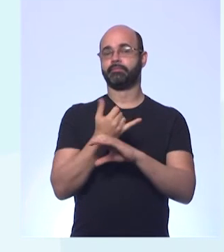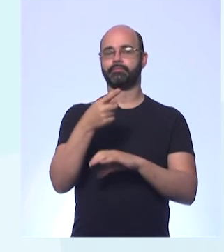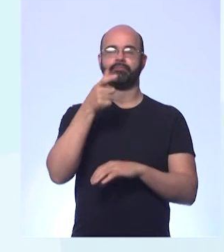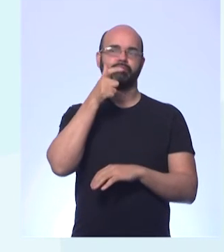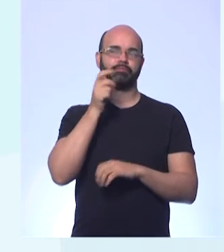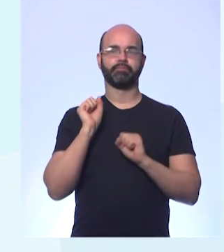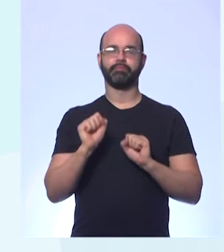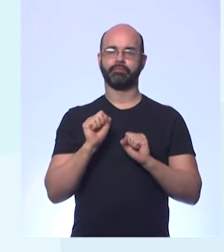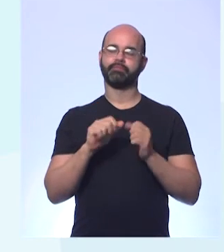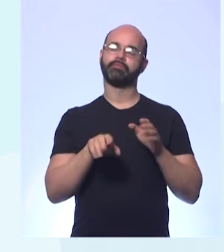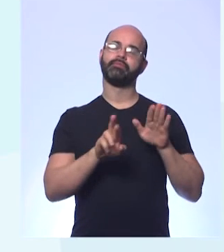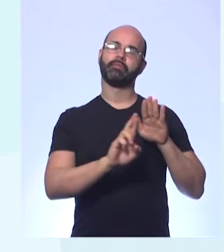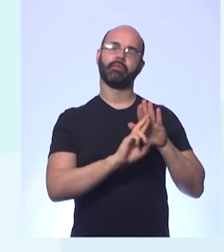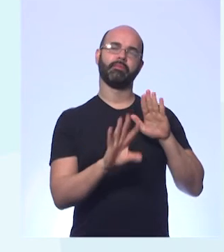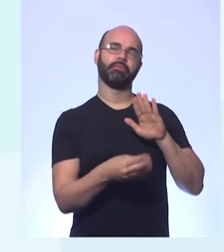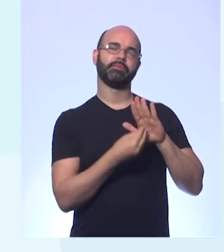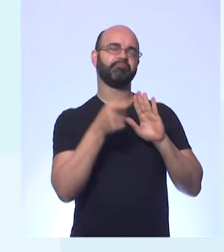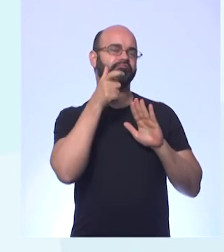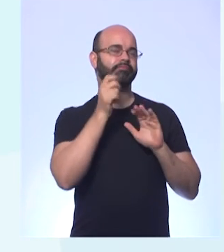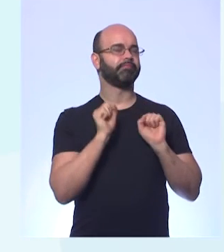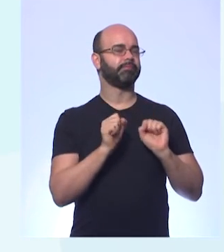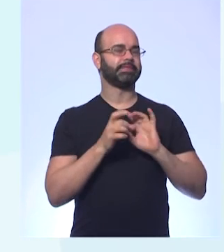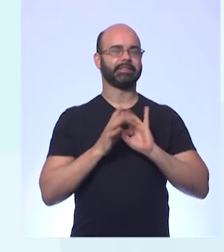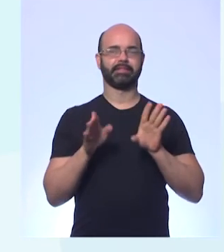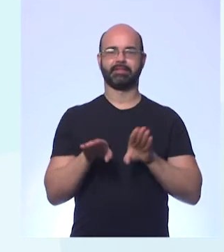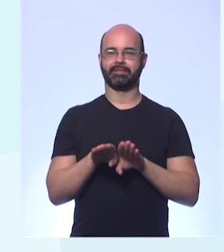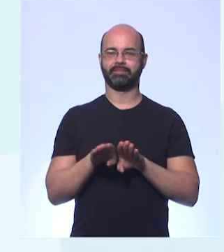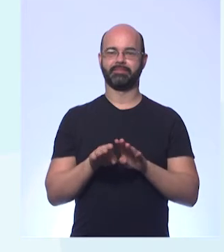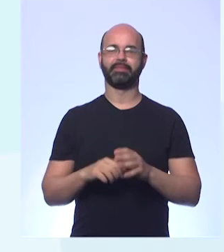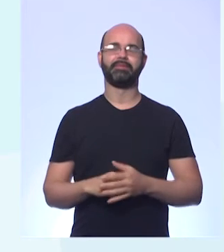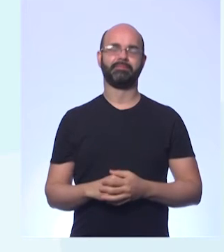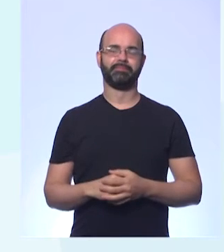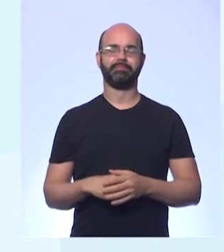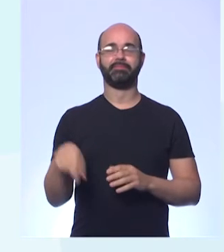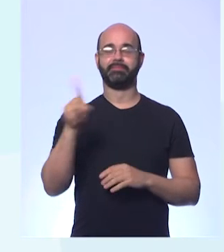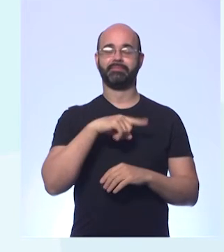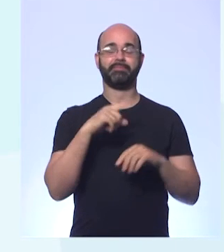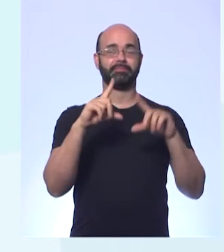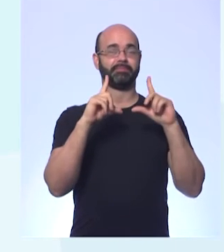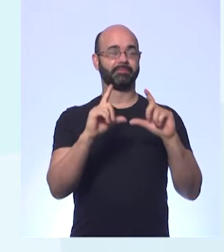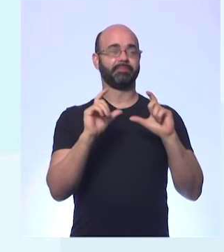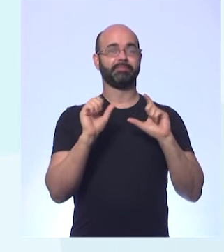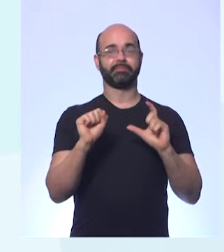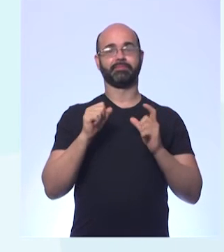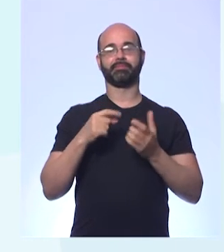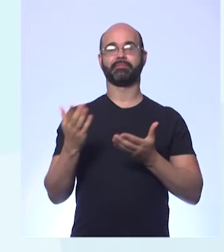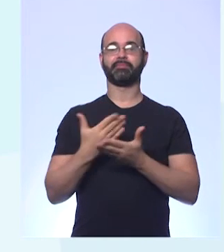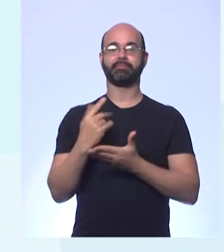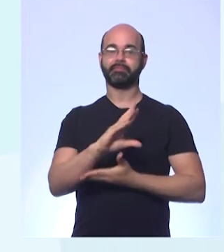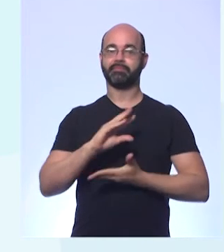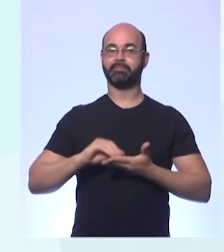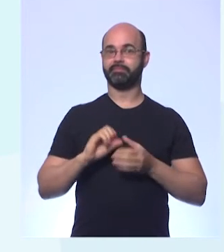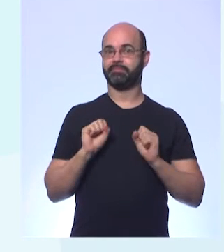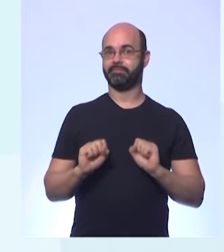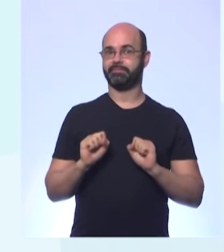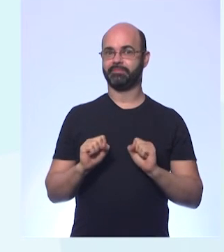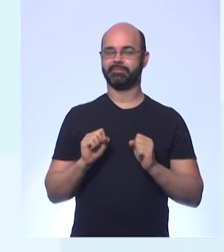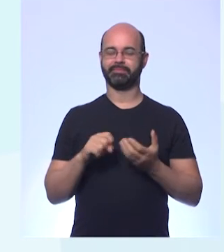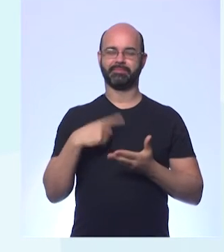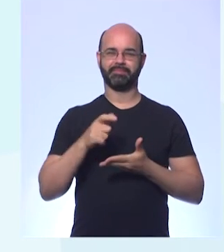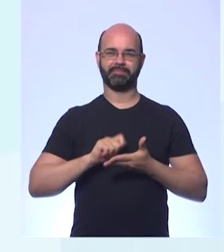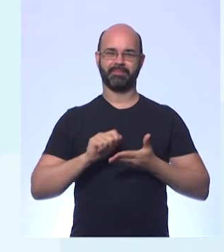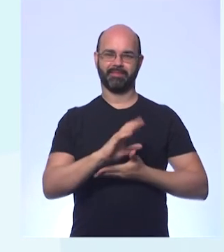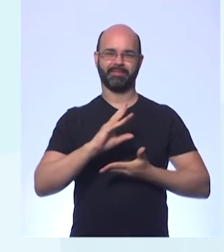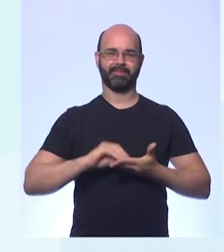acessar também pelo repositório, tá certo? E aí, ó, vocês podem já tirar uma fotinho e colocar aí no seu caderno depois essa anotação.